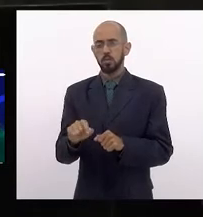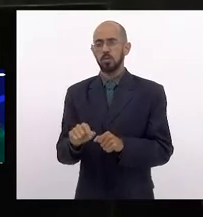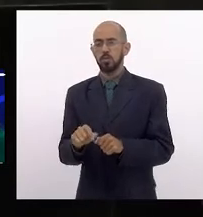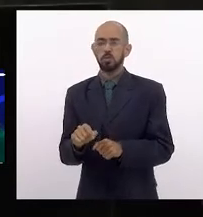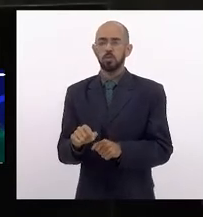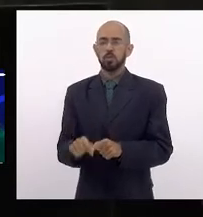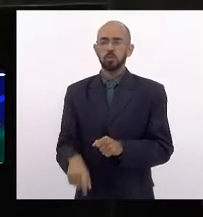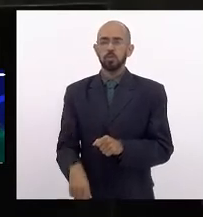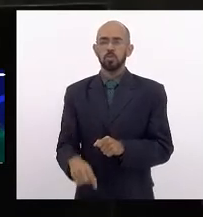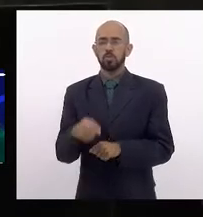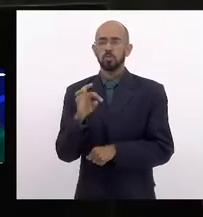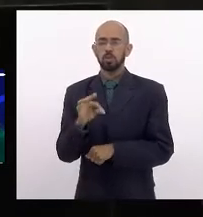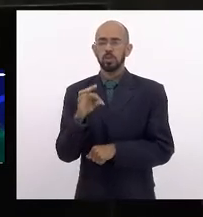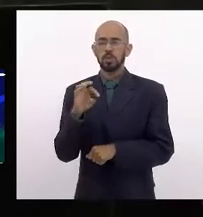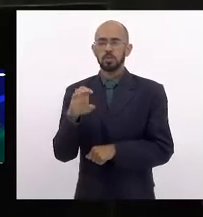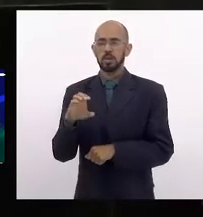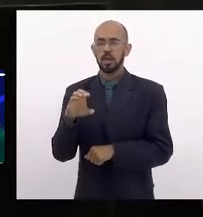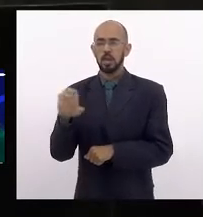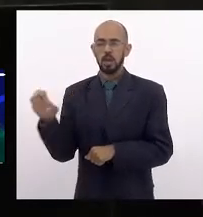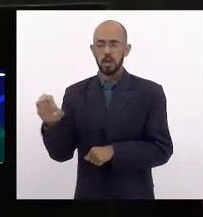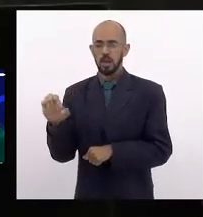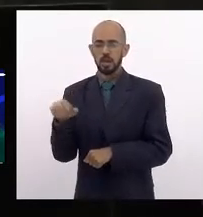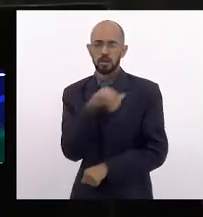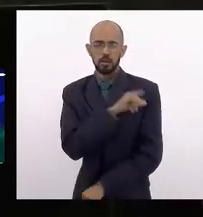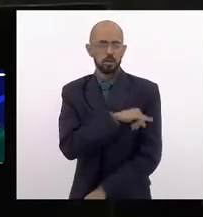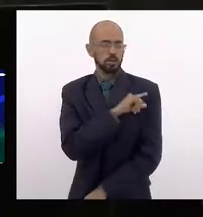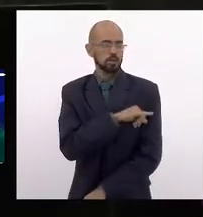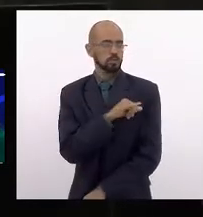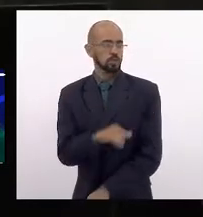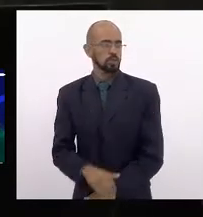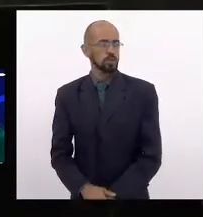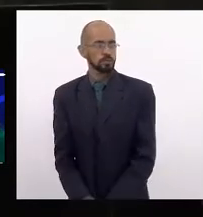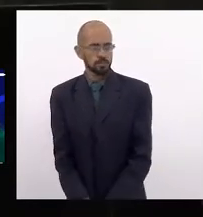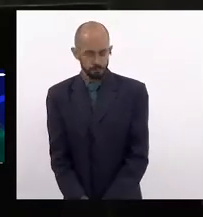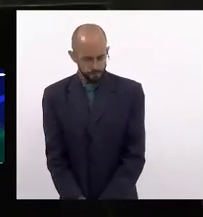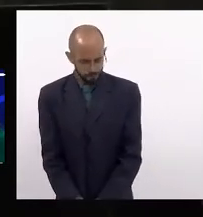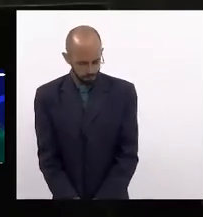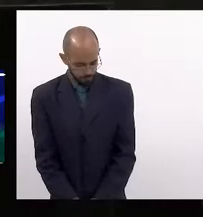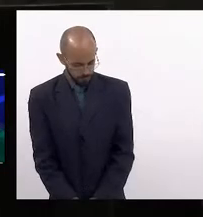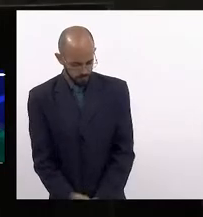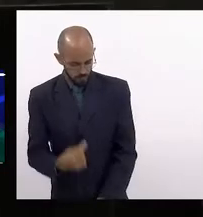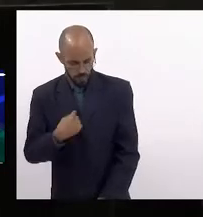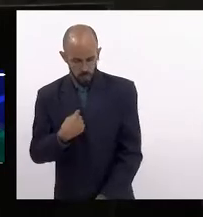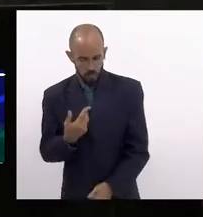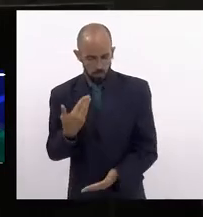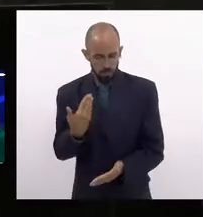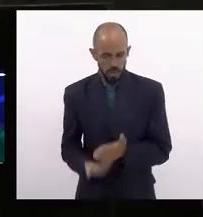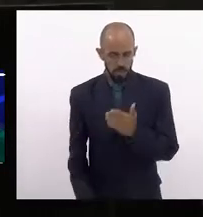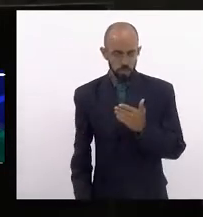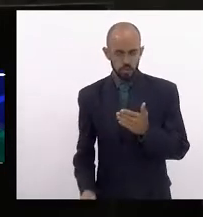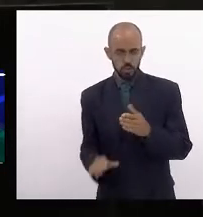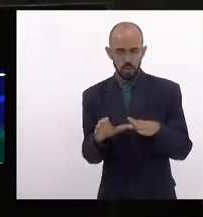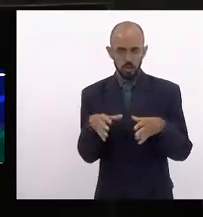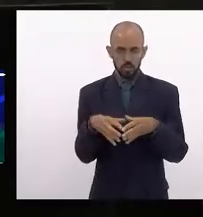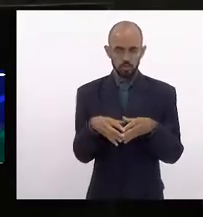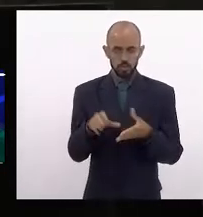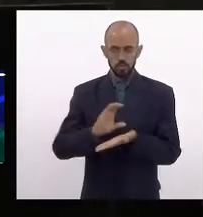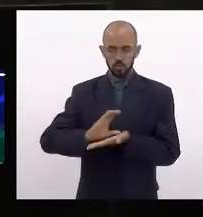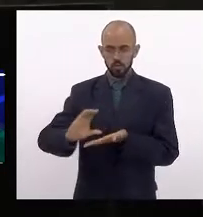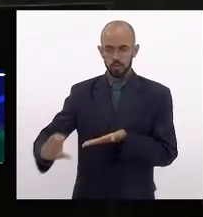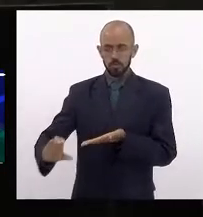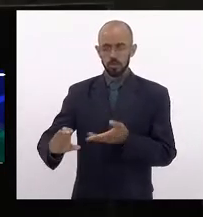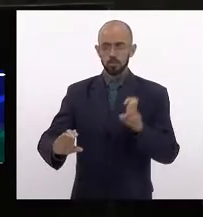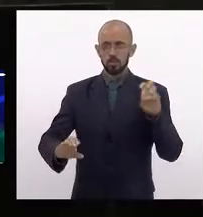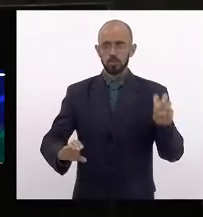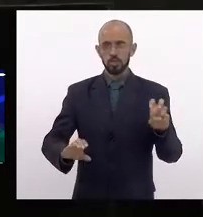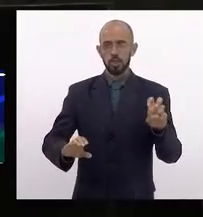do Tribunal de Contas do Estado do Rio de Janeiro fui derrotado na comissão de orçamento por